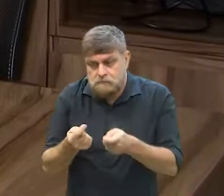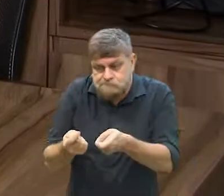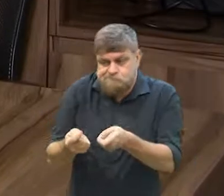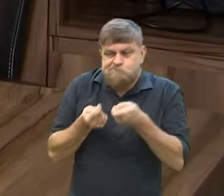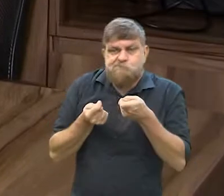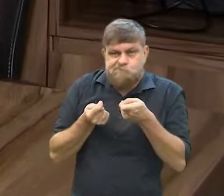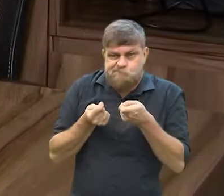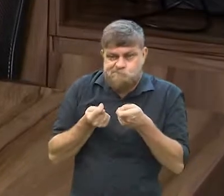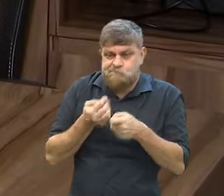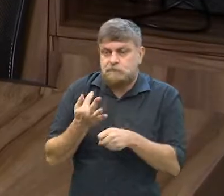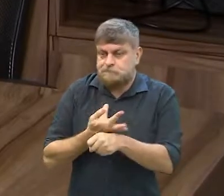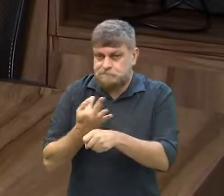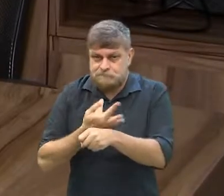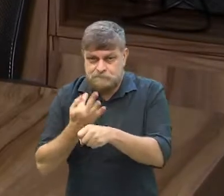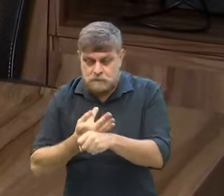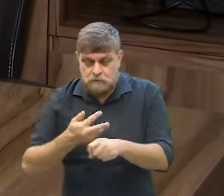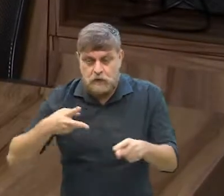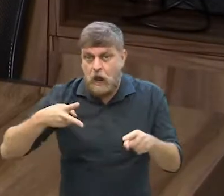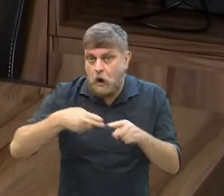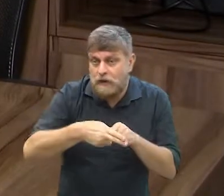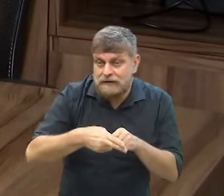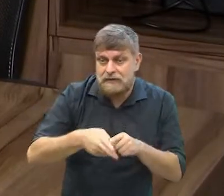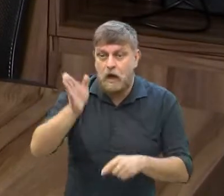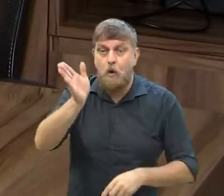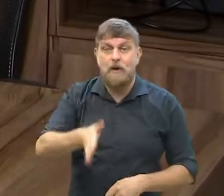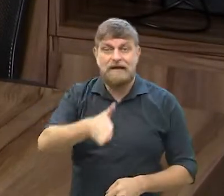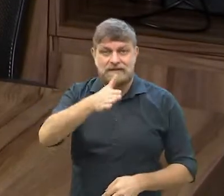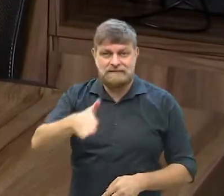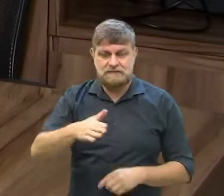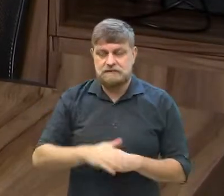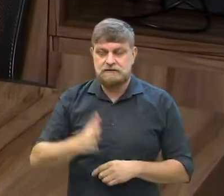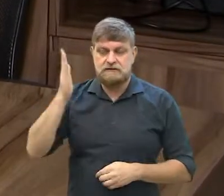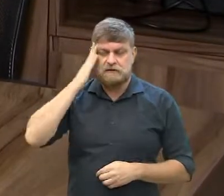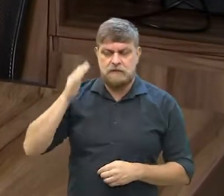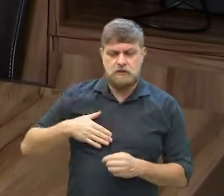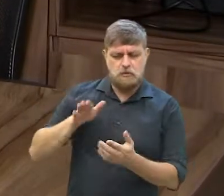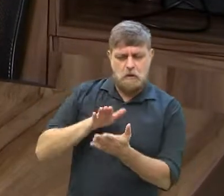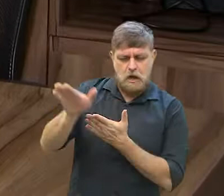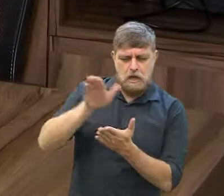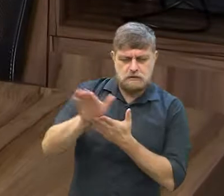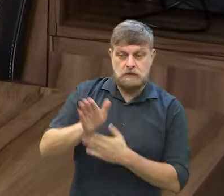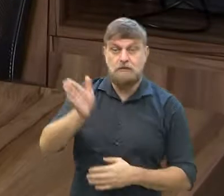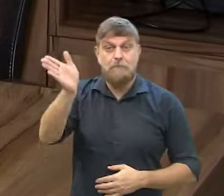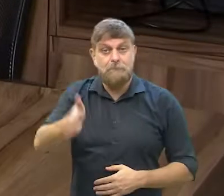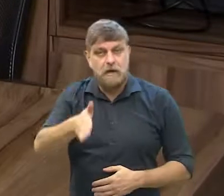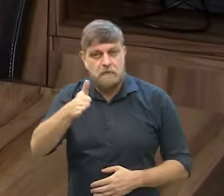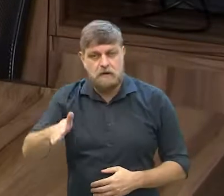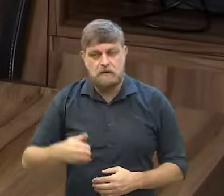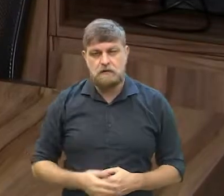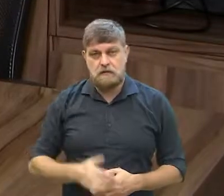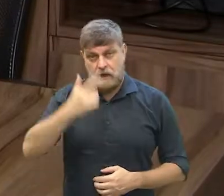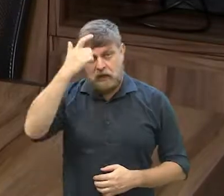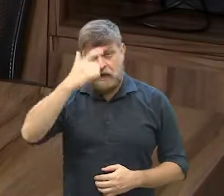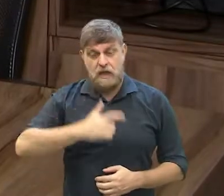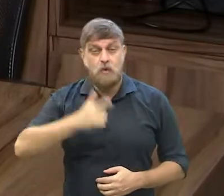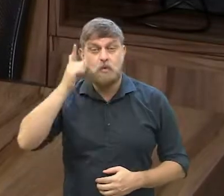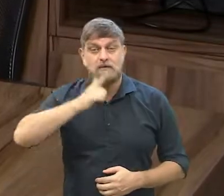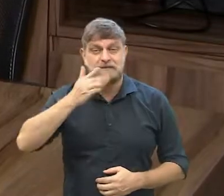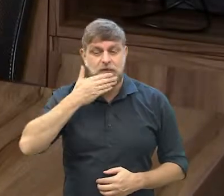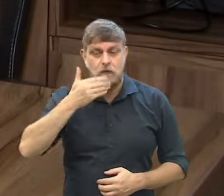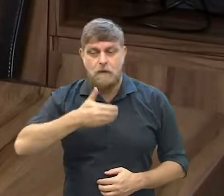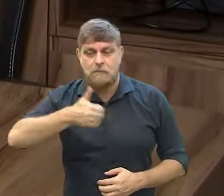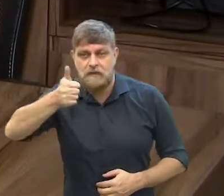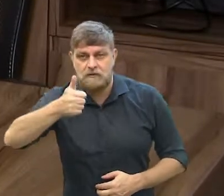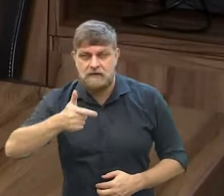ajustes necessários nesses gastos, né? E de novo, eu só consigo melhorar aquilo que